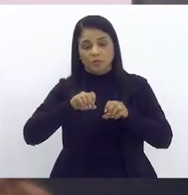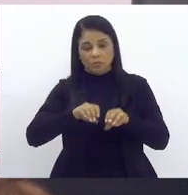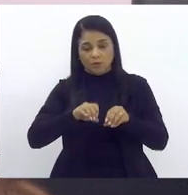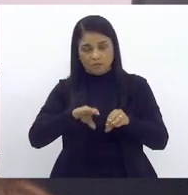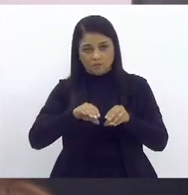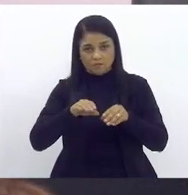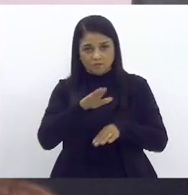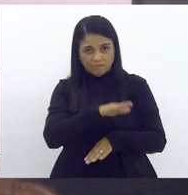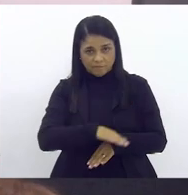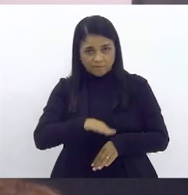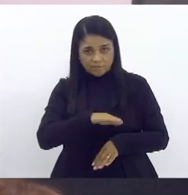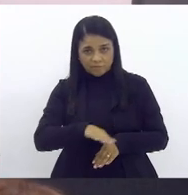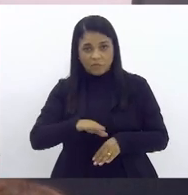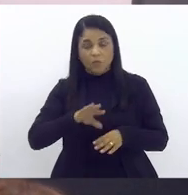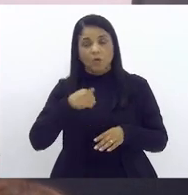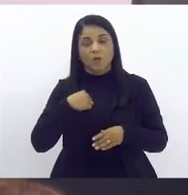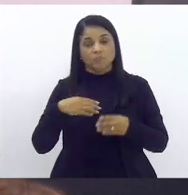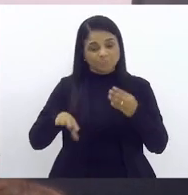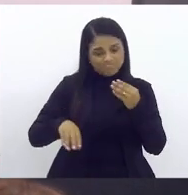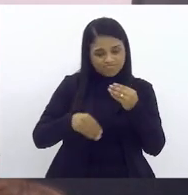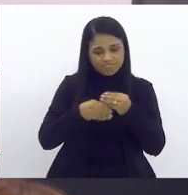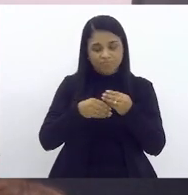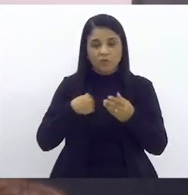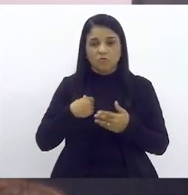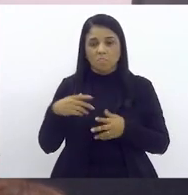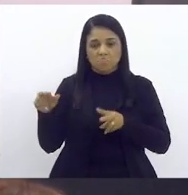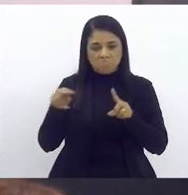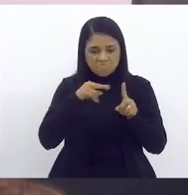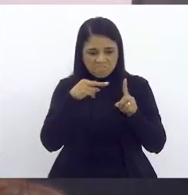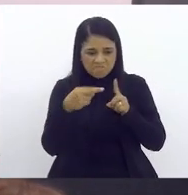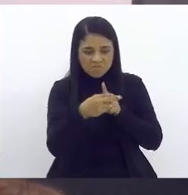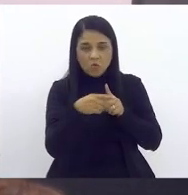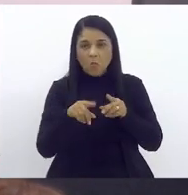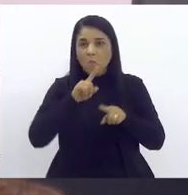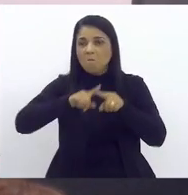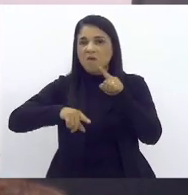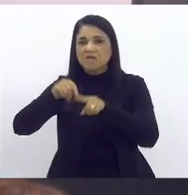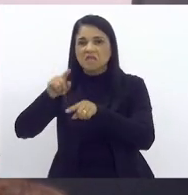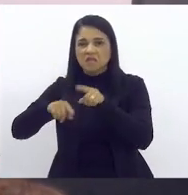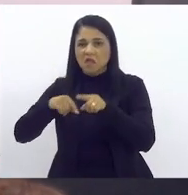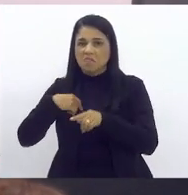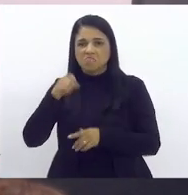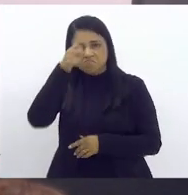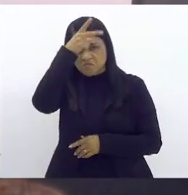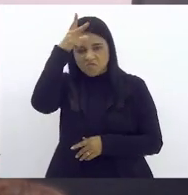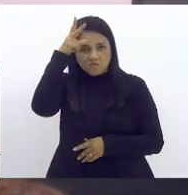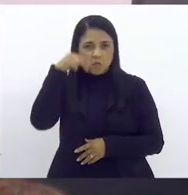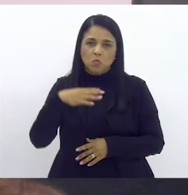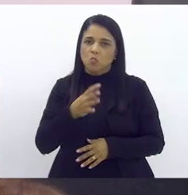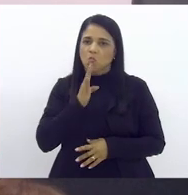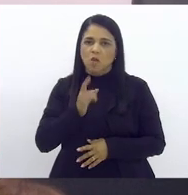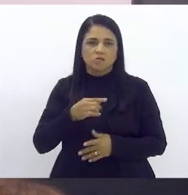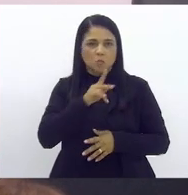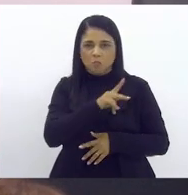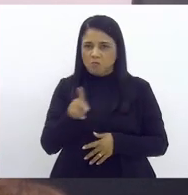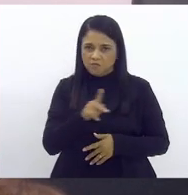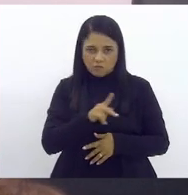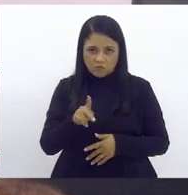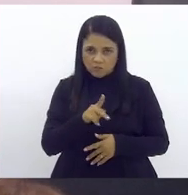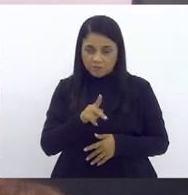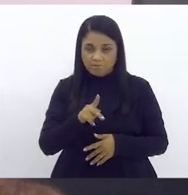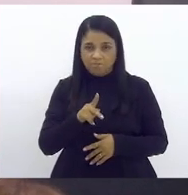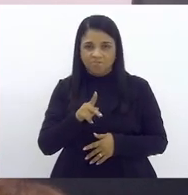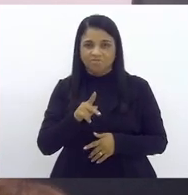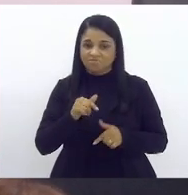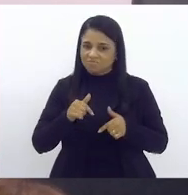completar, nós somos vistos como acessórios, a prefeitura não nos reconhece como docente, que as atribuições